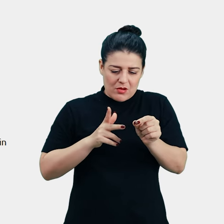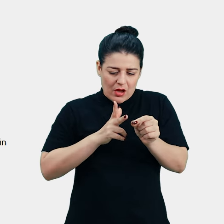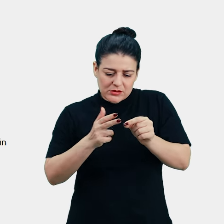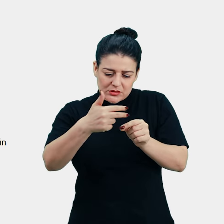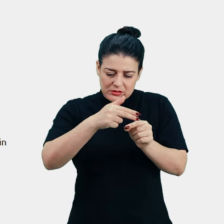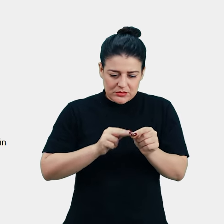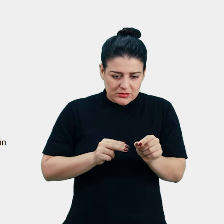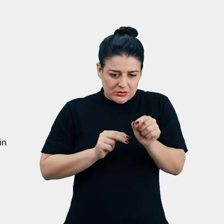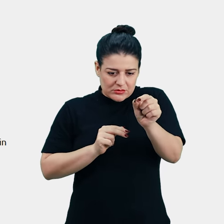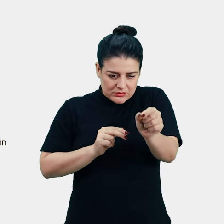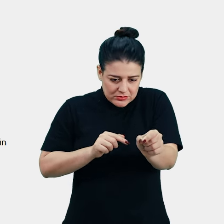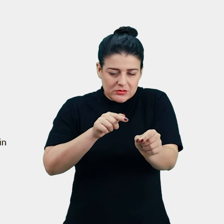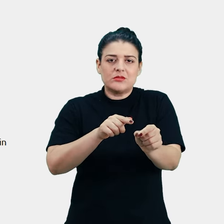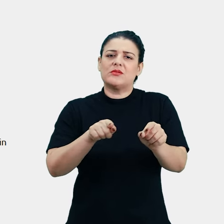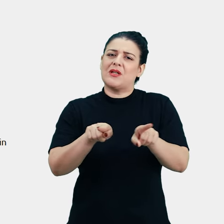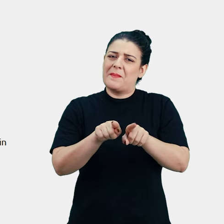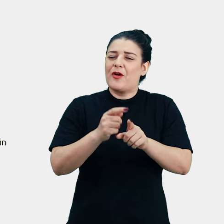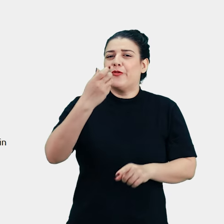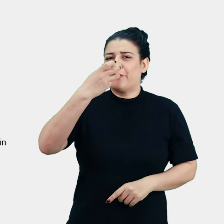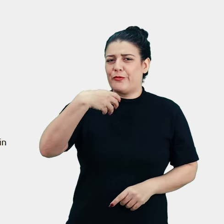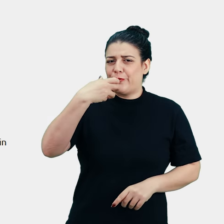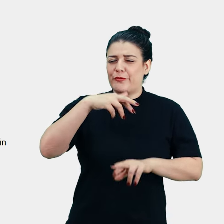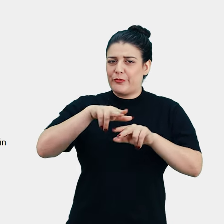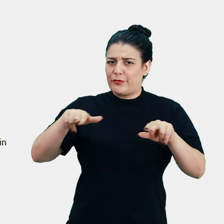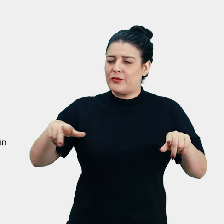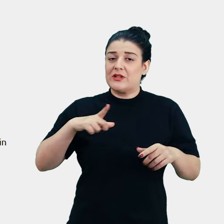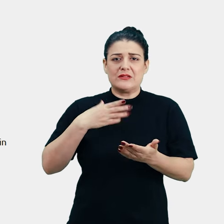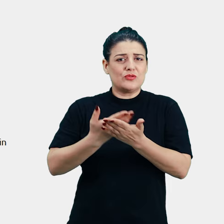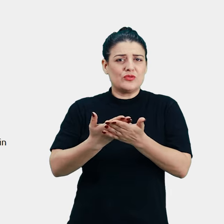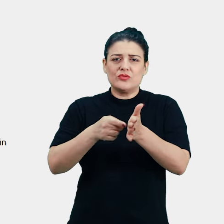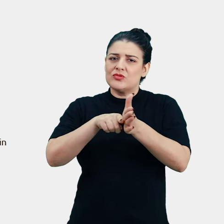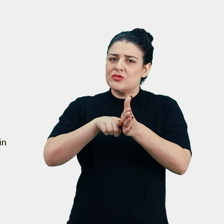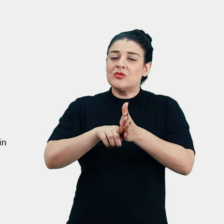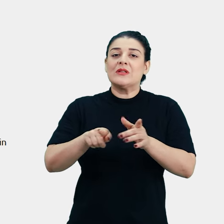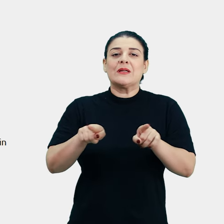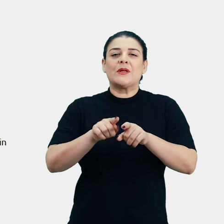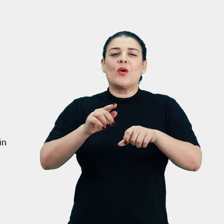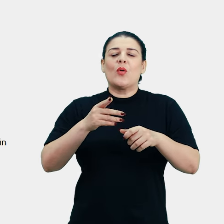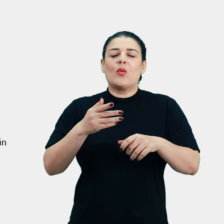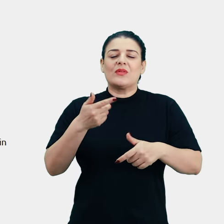realizar o imageamento, frutas. A gente tem vários estudos já com Alzheimer, né, onde você faz o